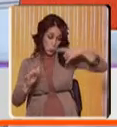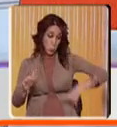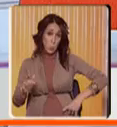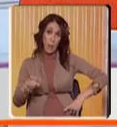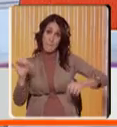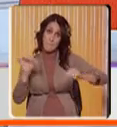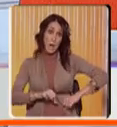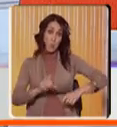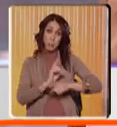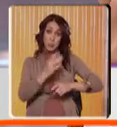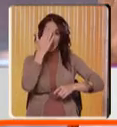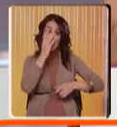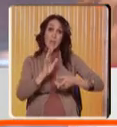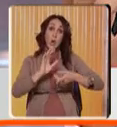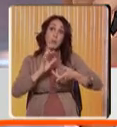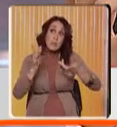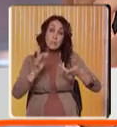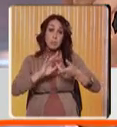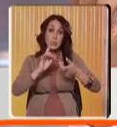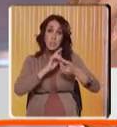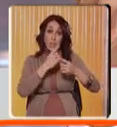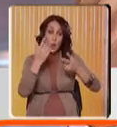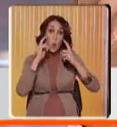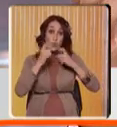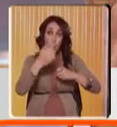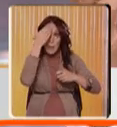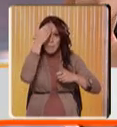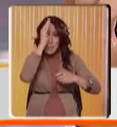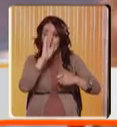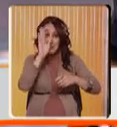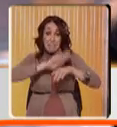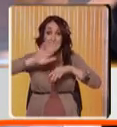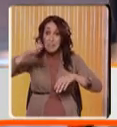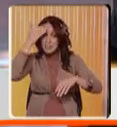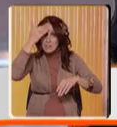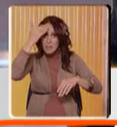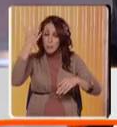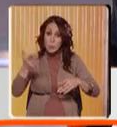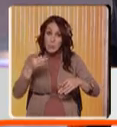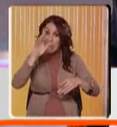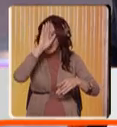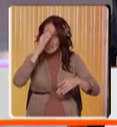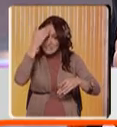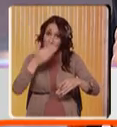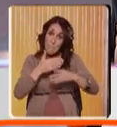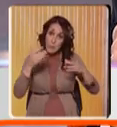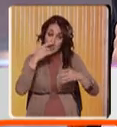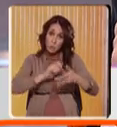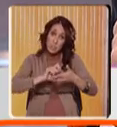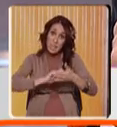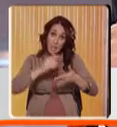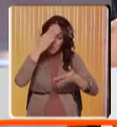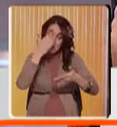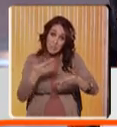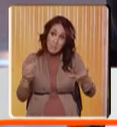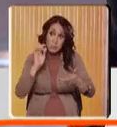E, portanto, eu gostava que ficasse realmente bem claro que a via é cruzada. A via é cruzada. Porquê que a via é cruzada? Porque, enfim, porque é assim mesmo, mas é fundamental